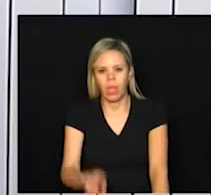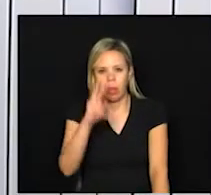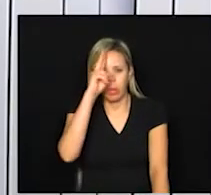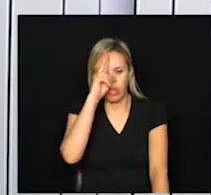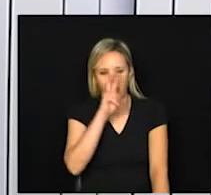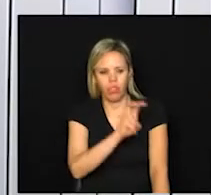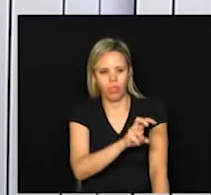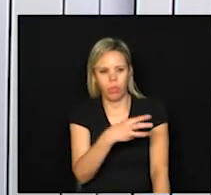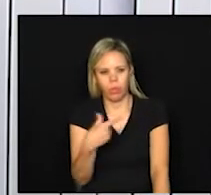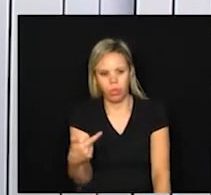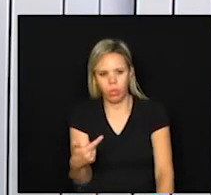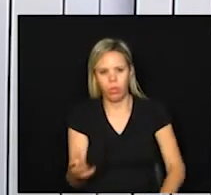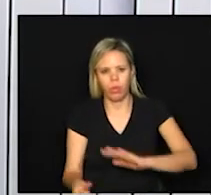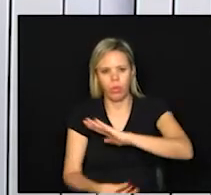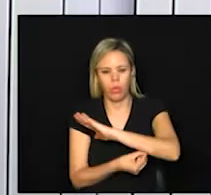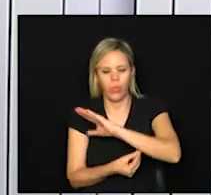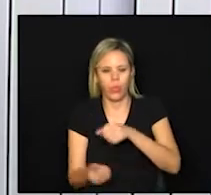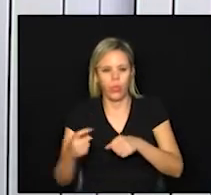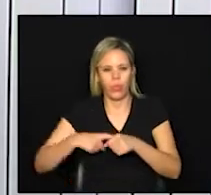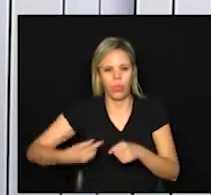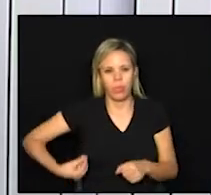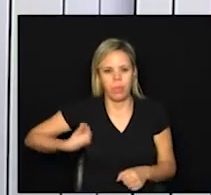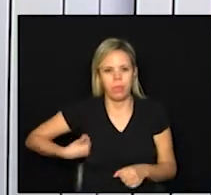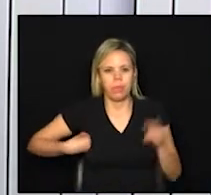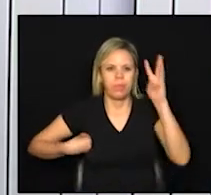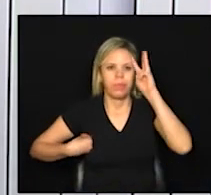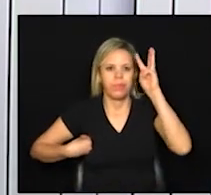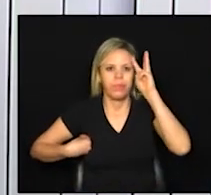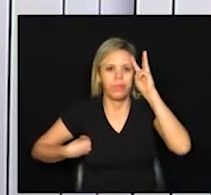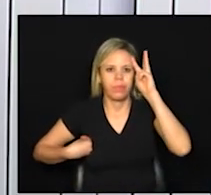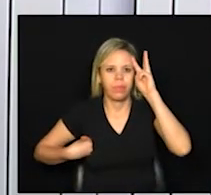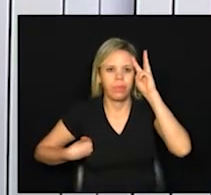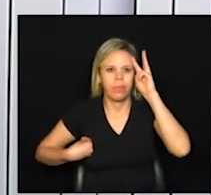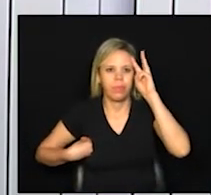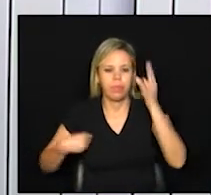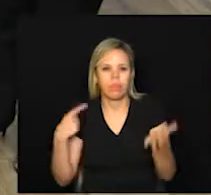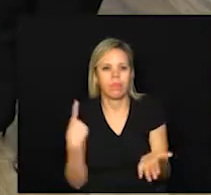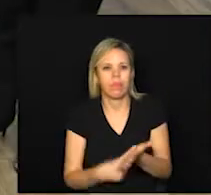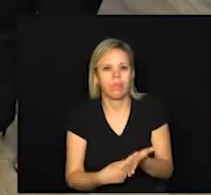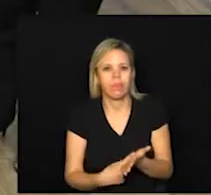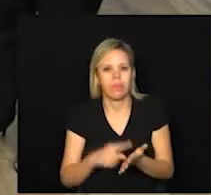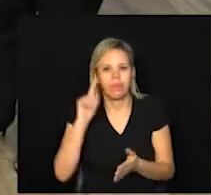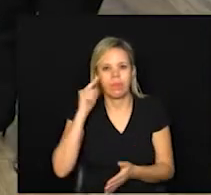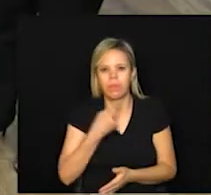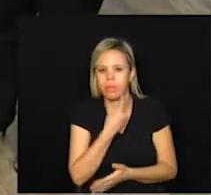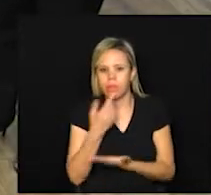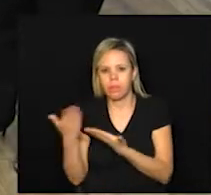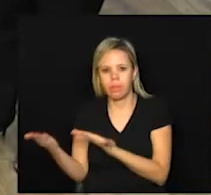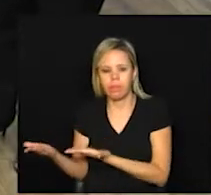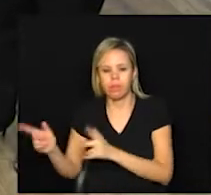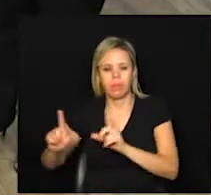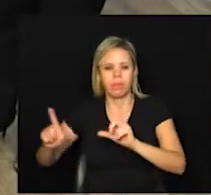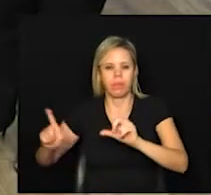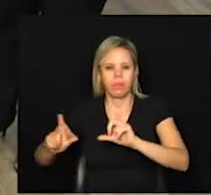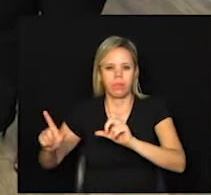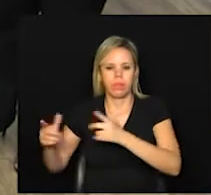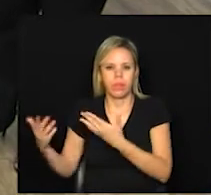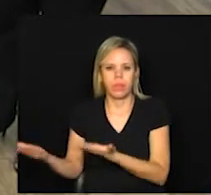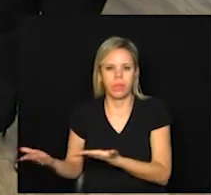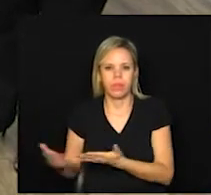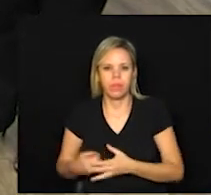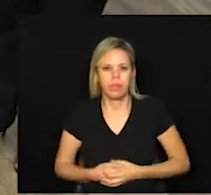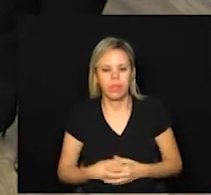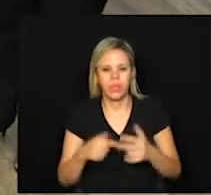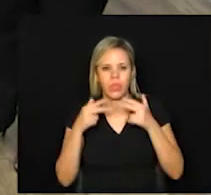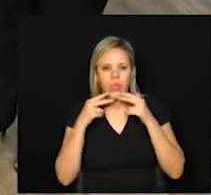12h52, Câmara Total de volta ao vivo nesta terça-feira. Como combinado, a Mirna Abreu está de volta aqui nos nossos estúdios com